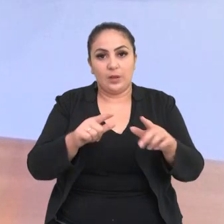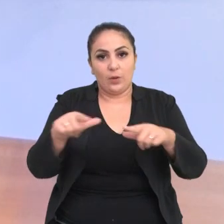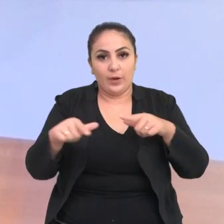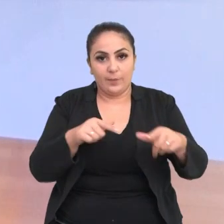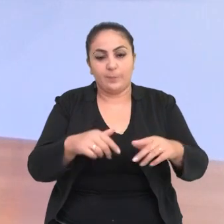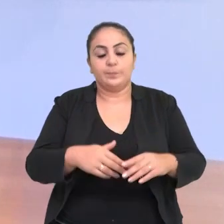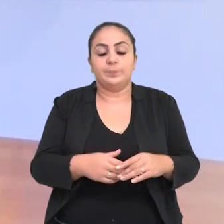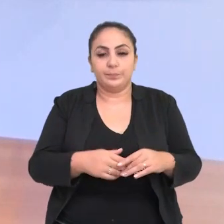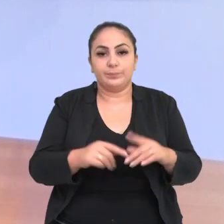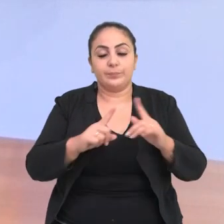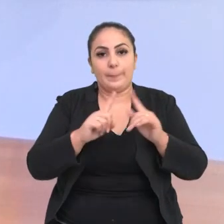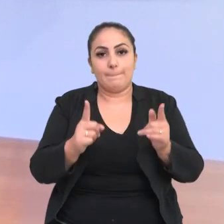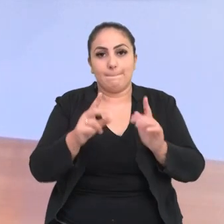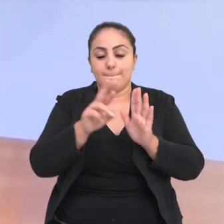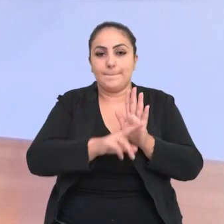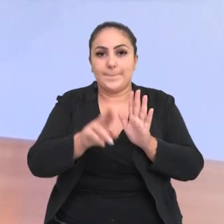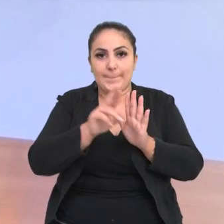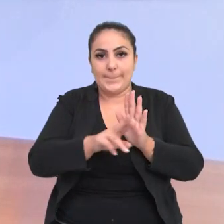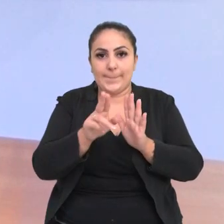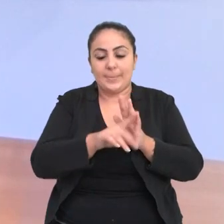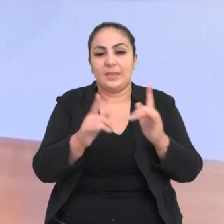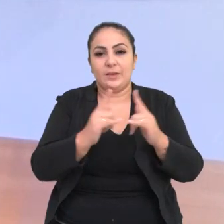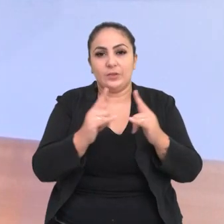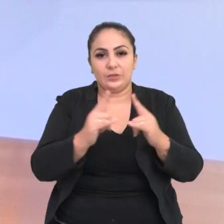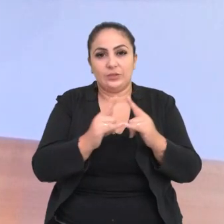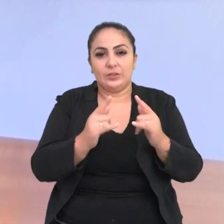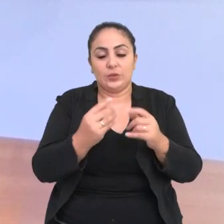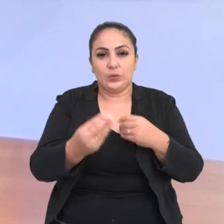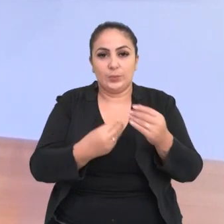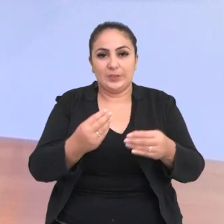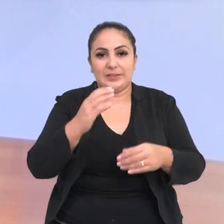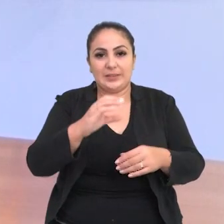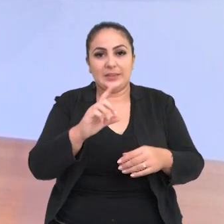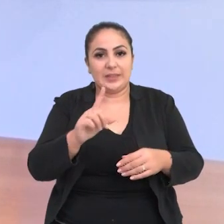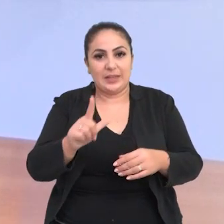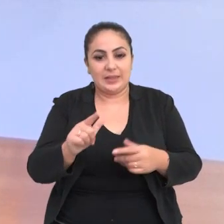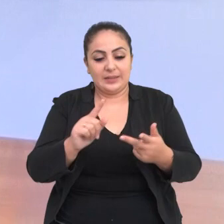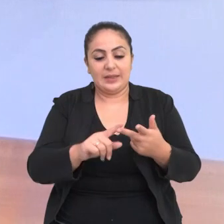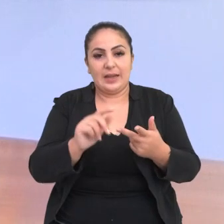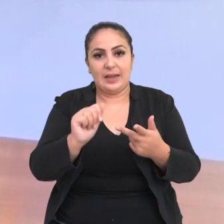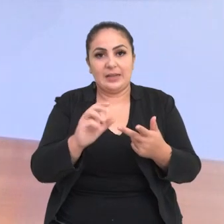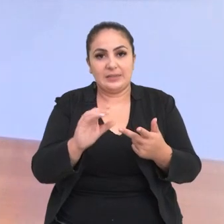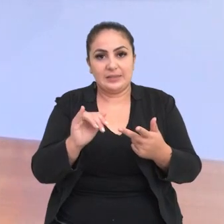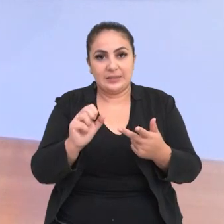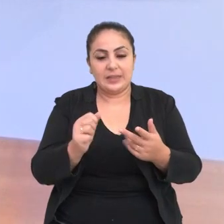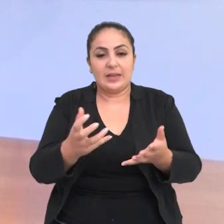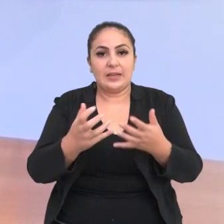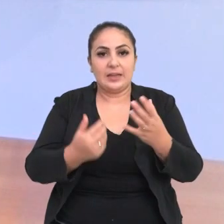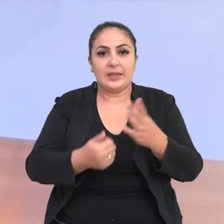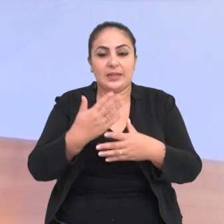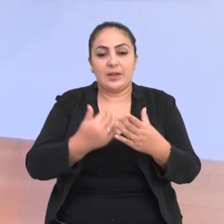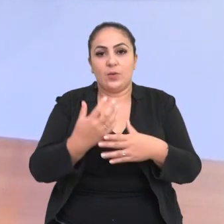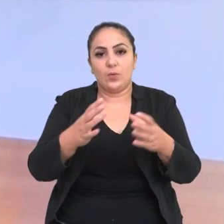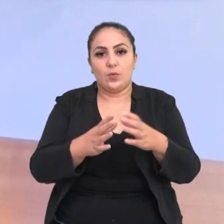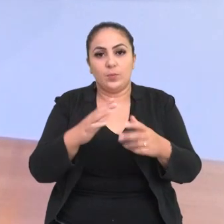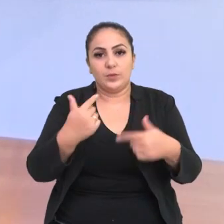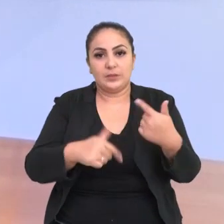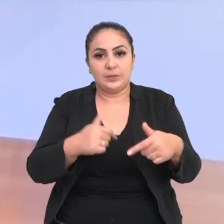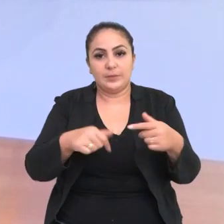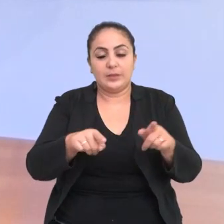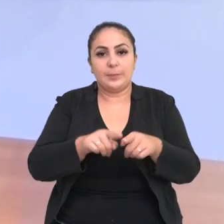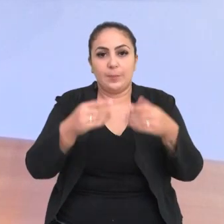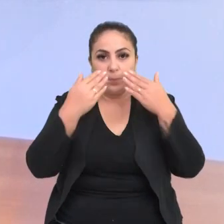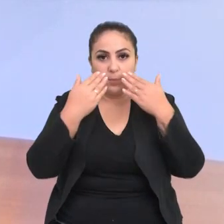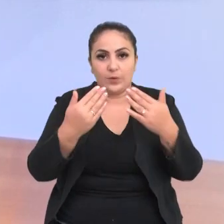comerciantes locais. Mas representantes de entidades como CDL e a CISA pretendem criar um grupo de trabalho